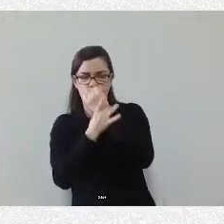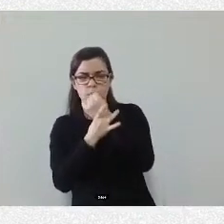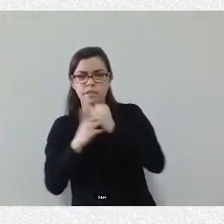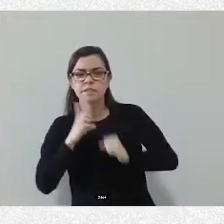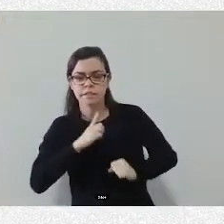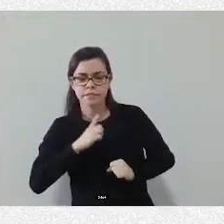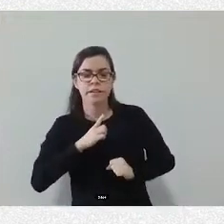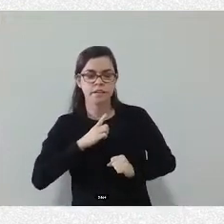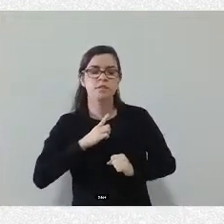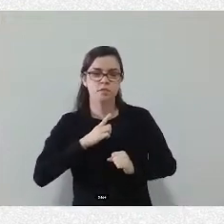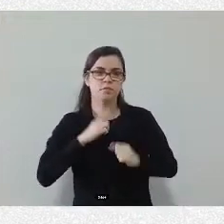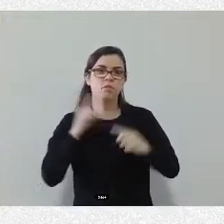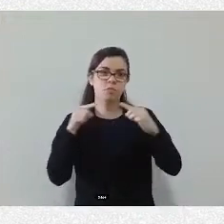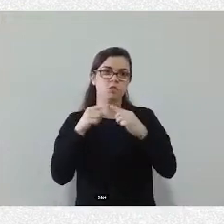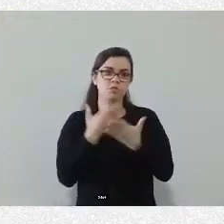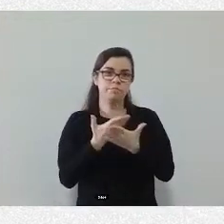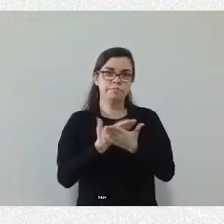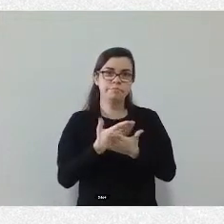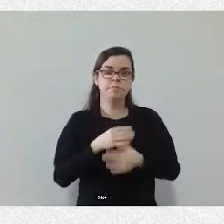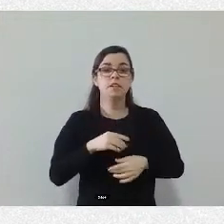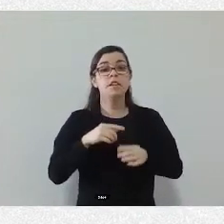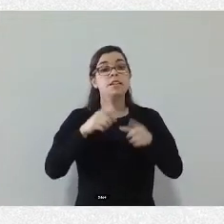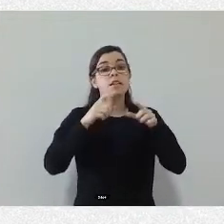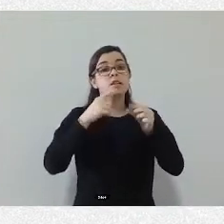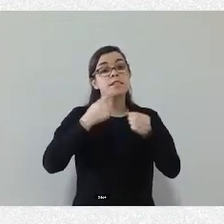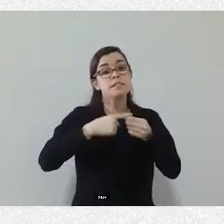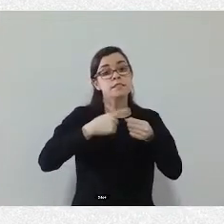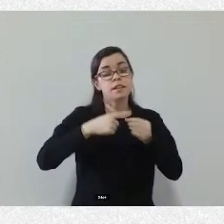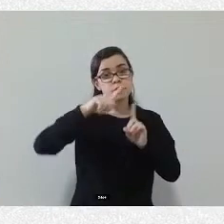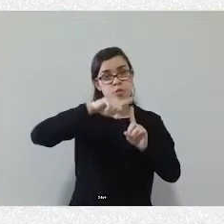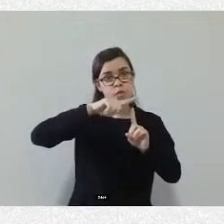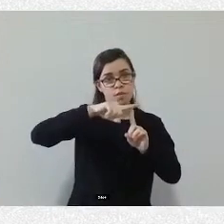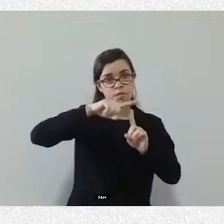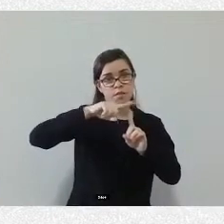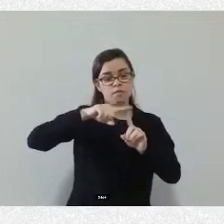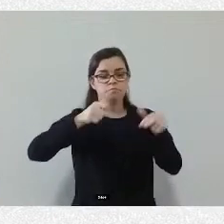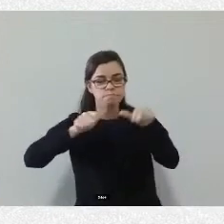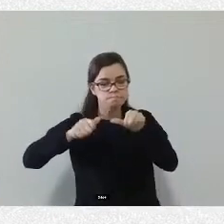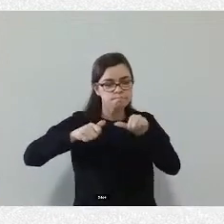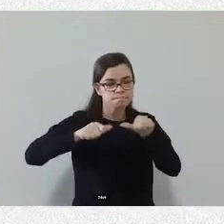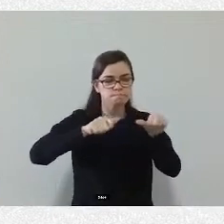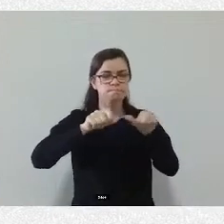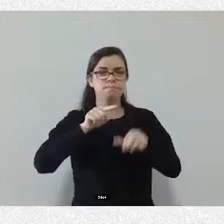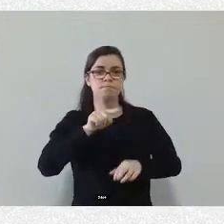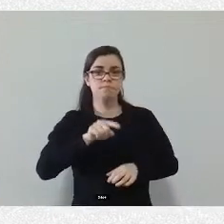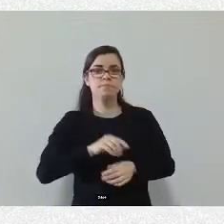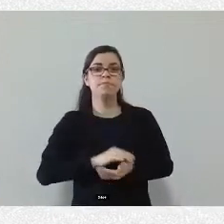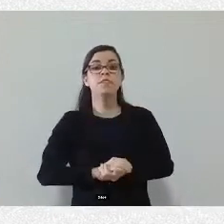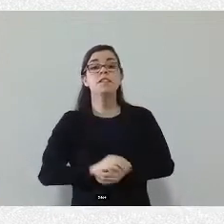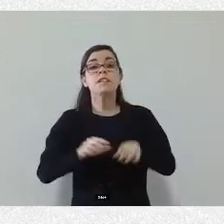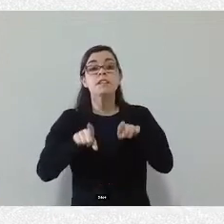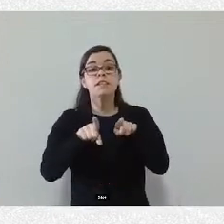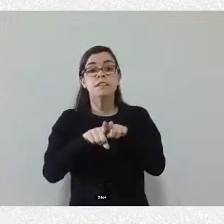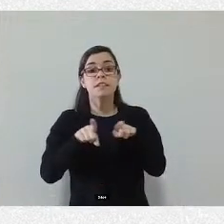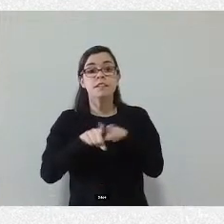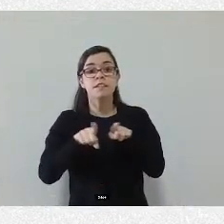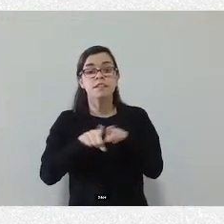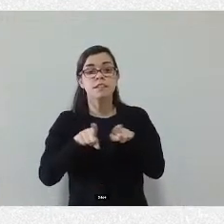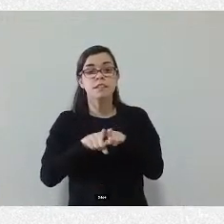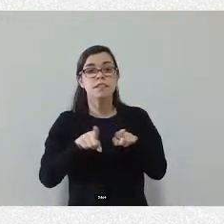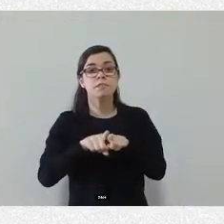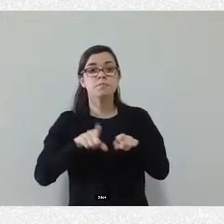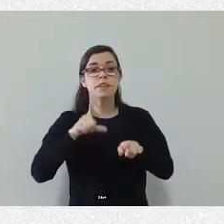Classicamente, os estudos, os delineamentos que são apropriados para avaliação de